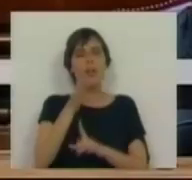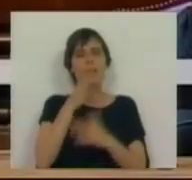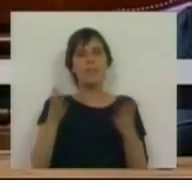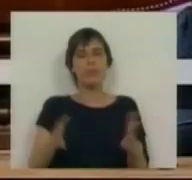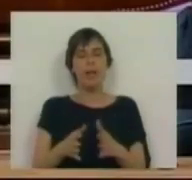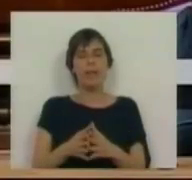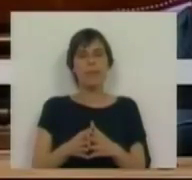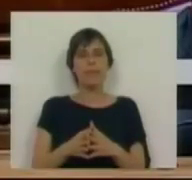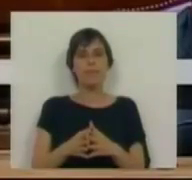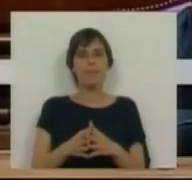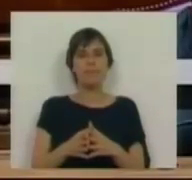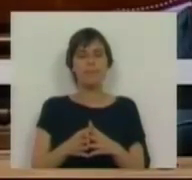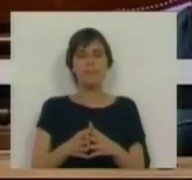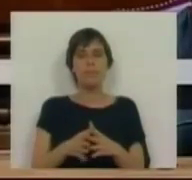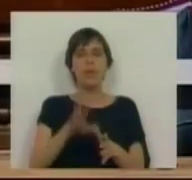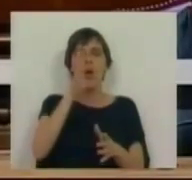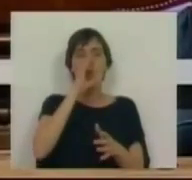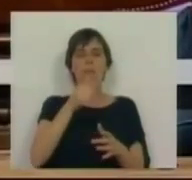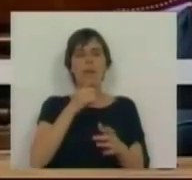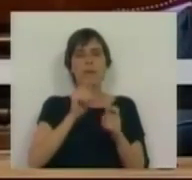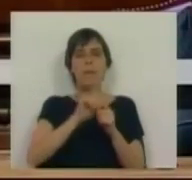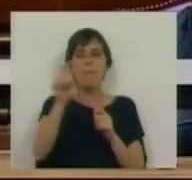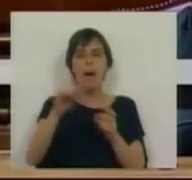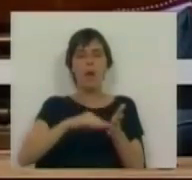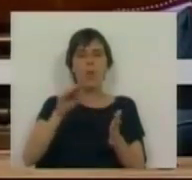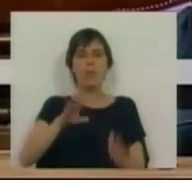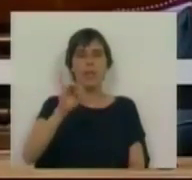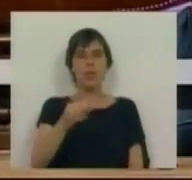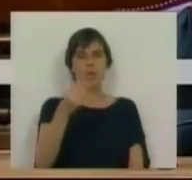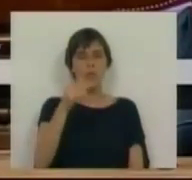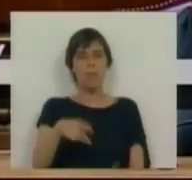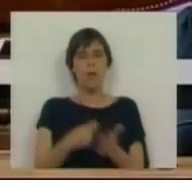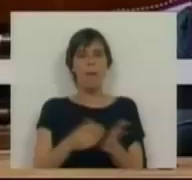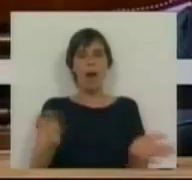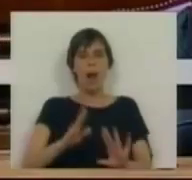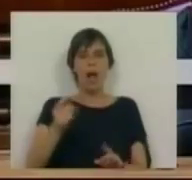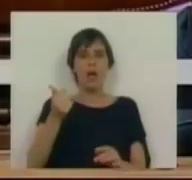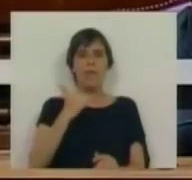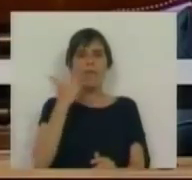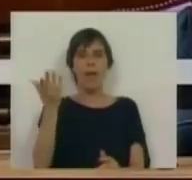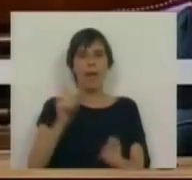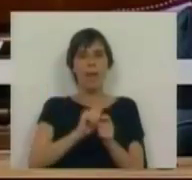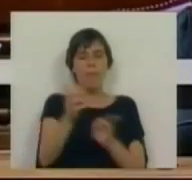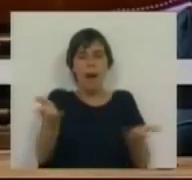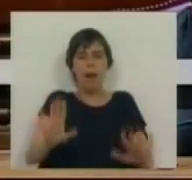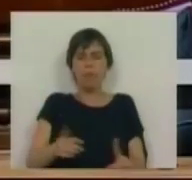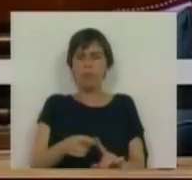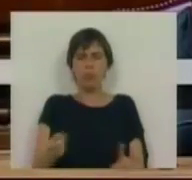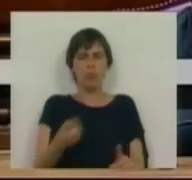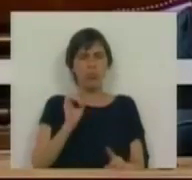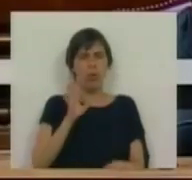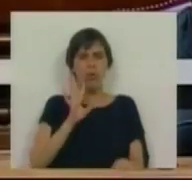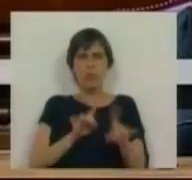deputada que o Governo decidiu pagar contratos swap, mas não decidiu pagar os subsídios. Não é assim, Sra.